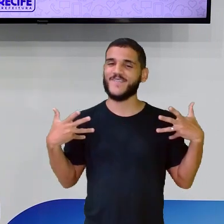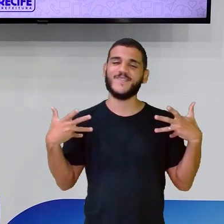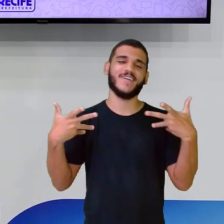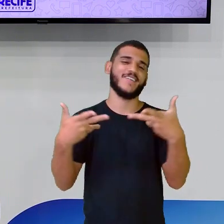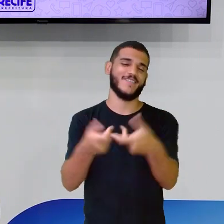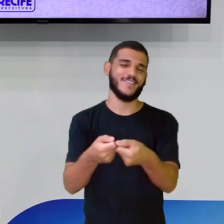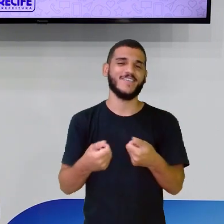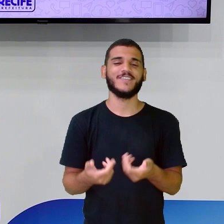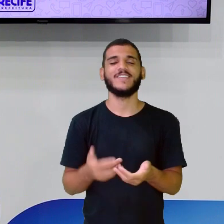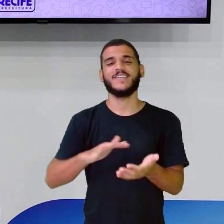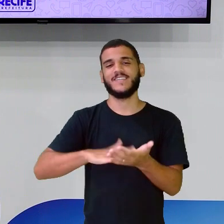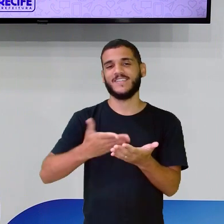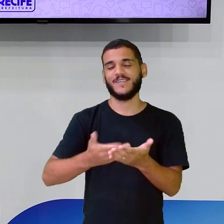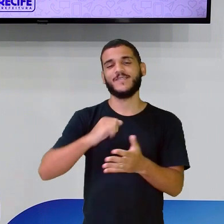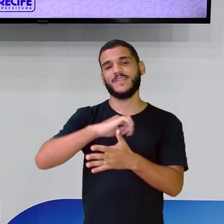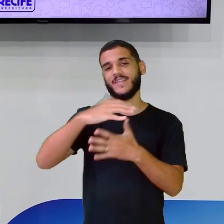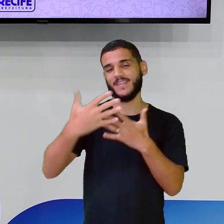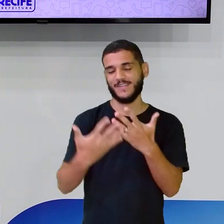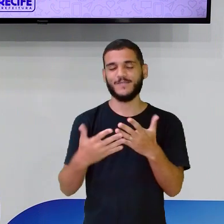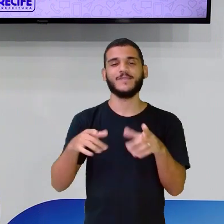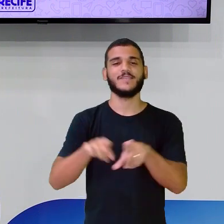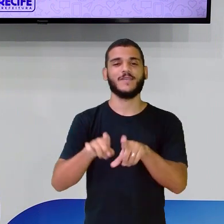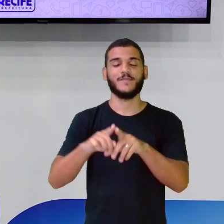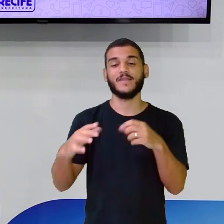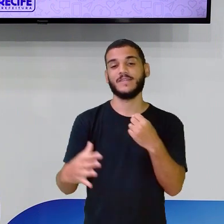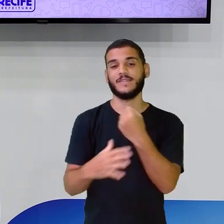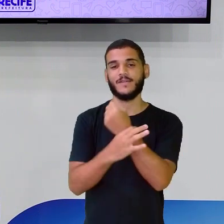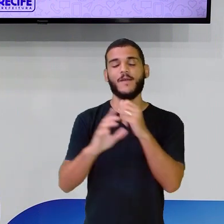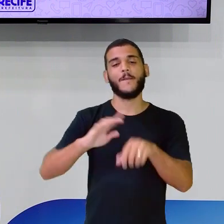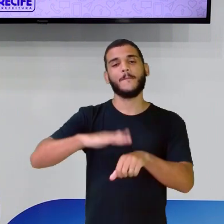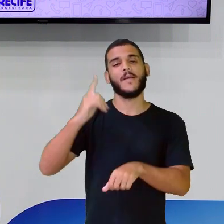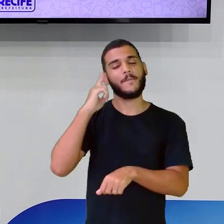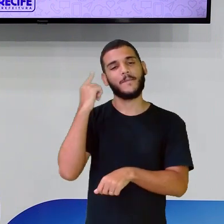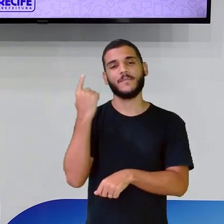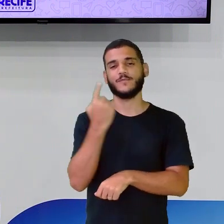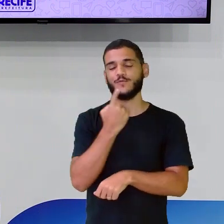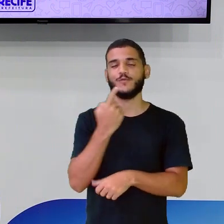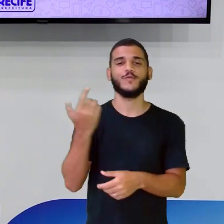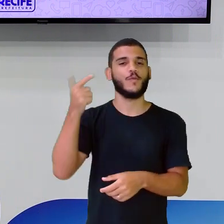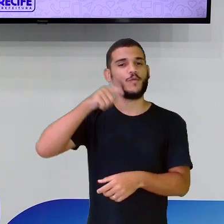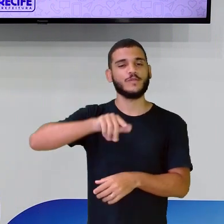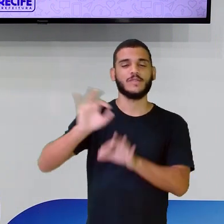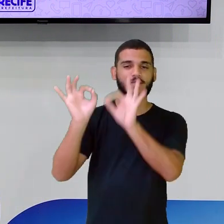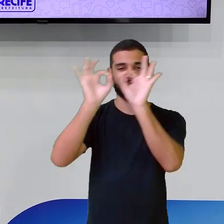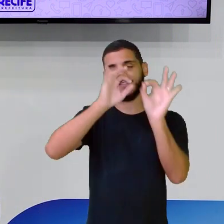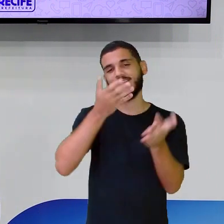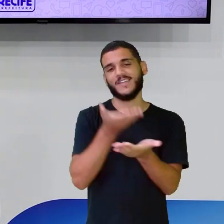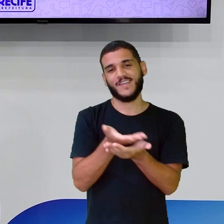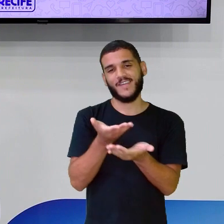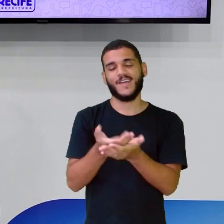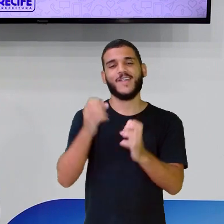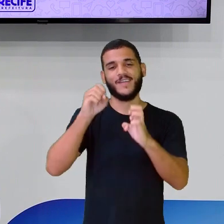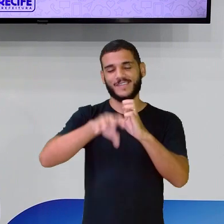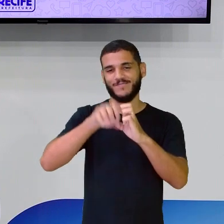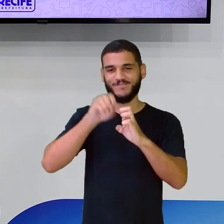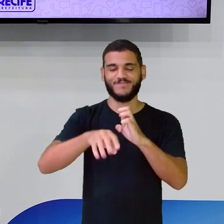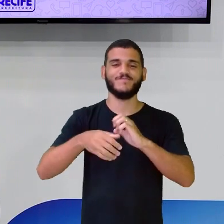maravilhosa, né? A interpretação de Libras que garante que mais pessoas consigam acompanhar